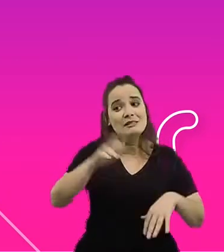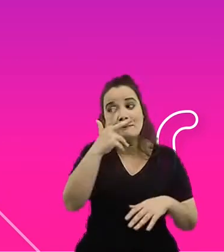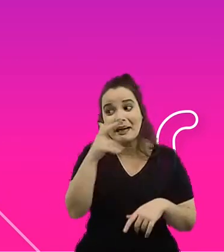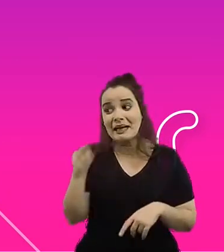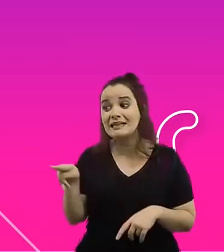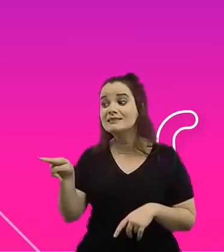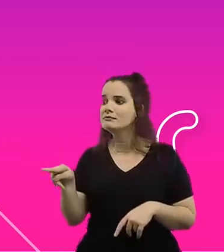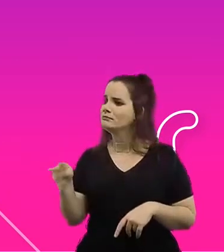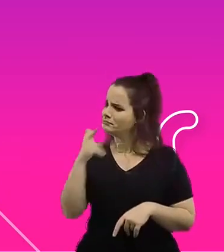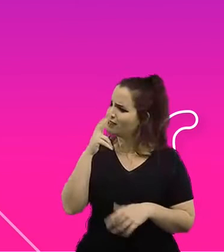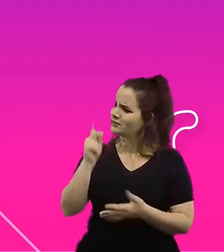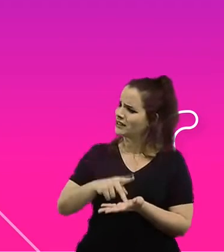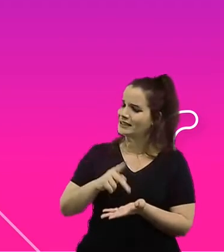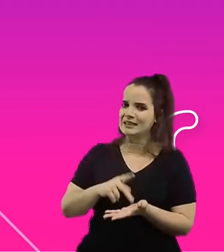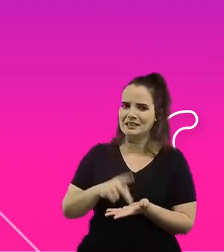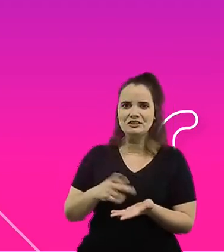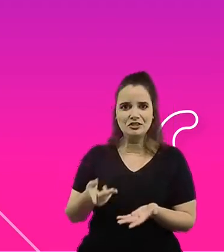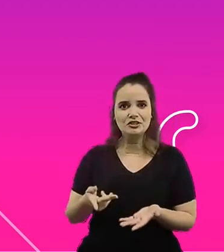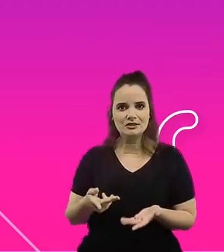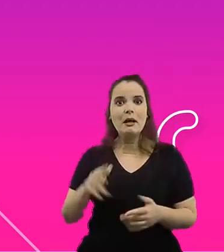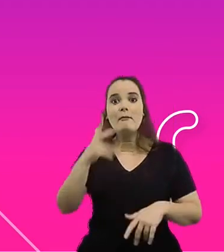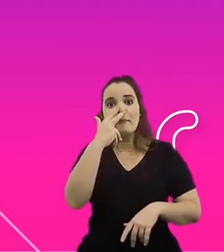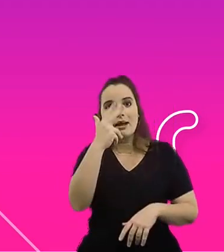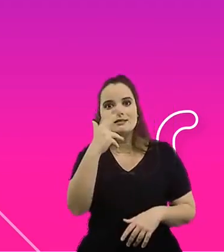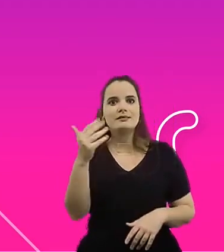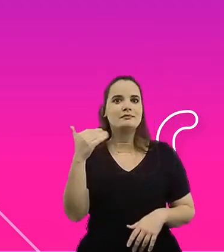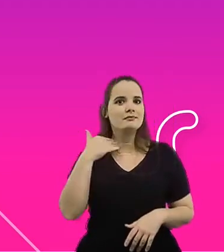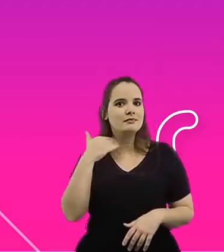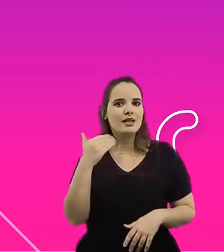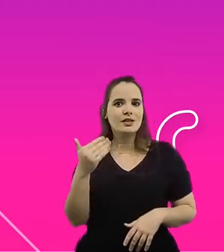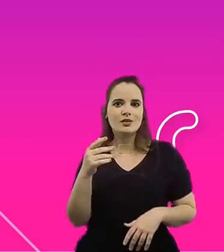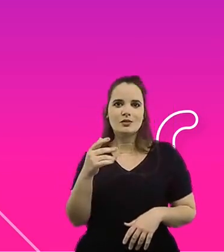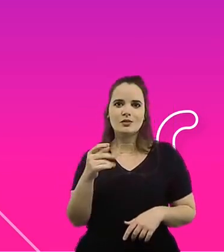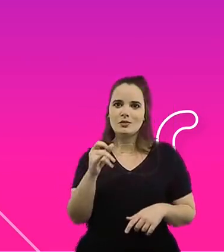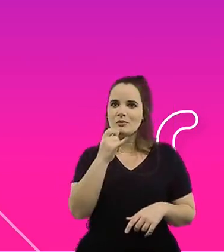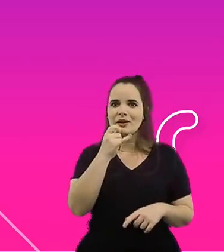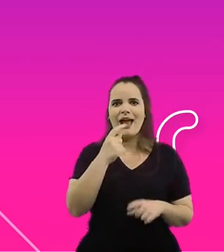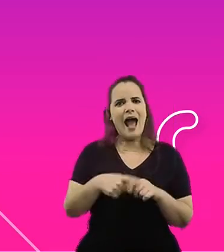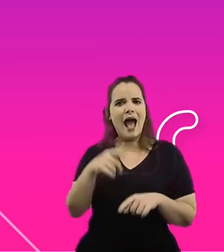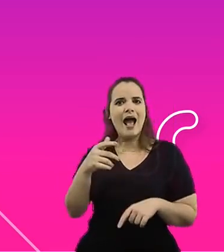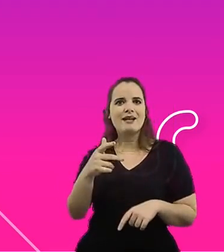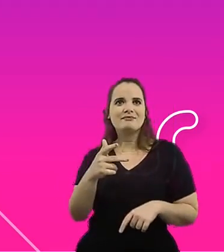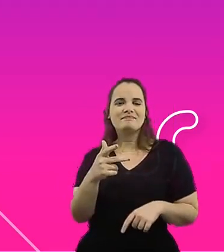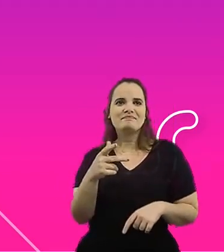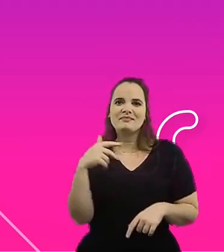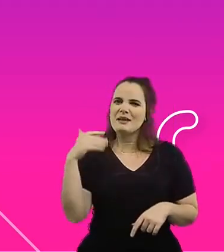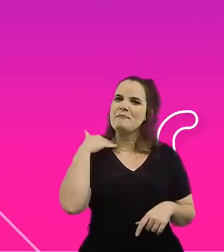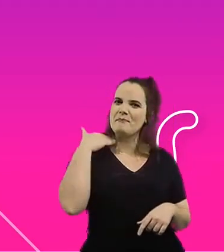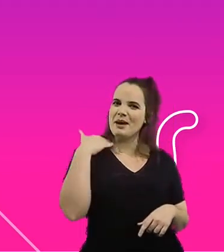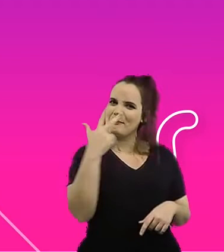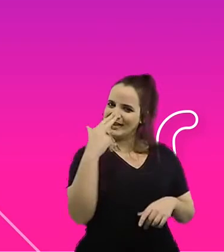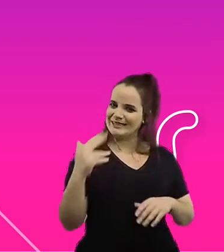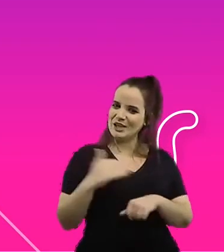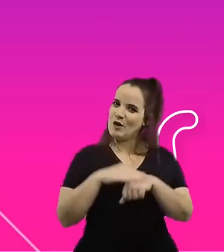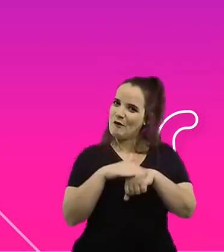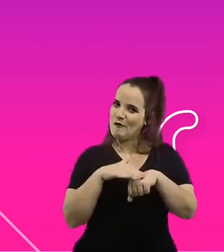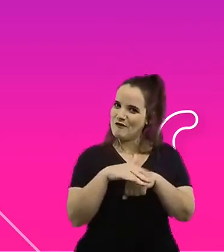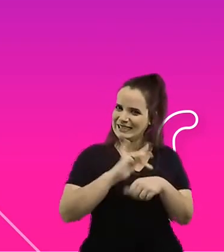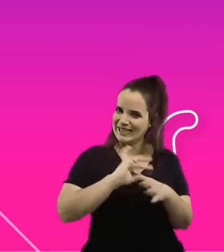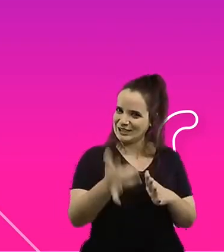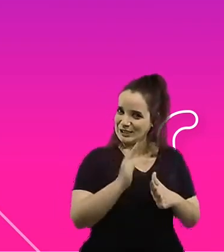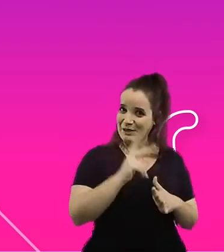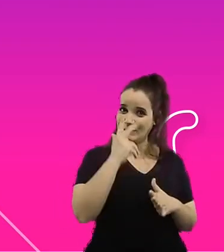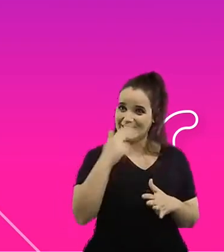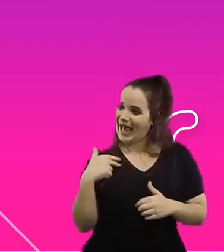que o banco está sendo mais próximo, né, mais legal, conversando com a gente através das redes sociais, por exemplo, mas, na